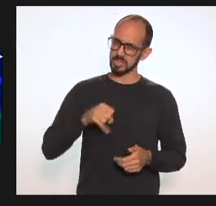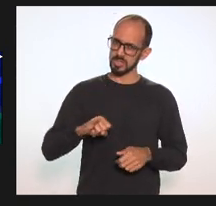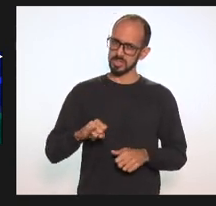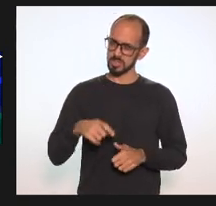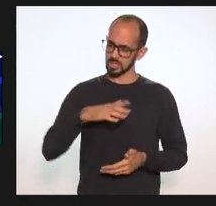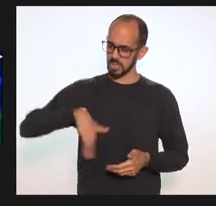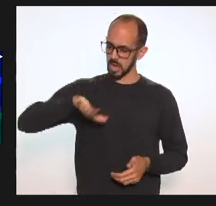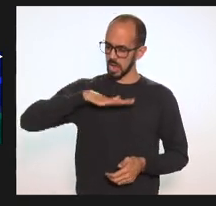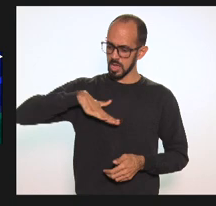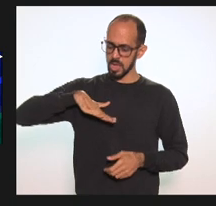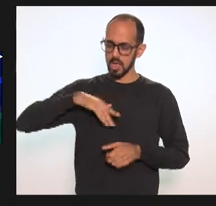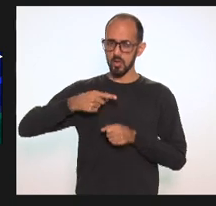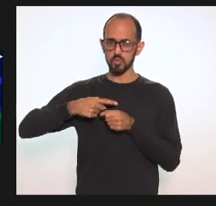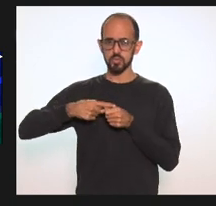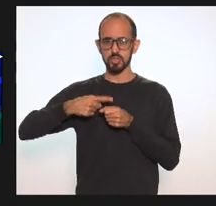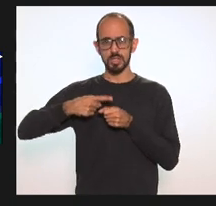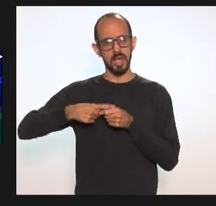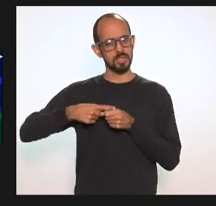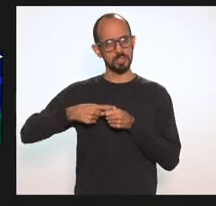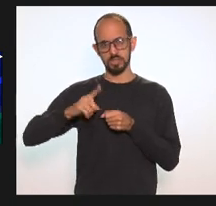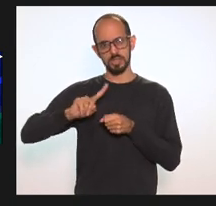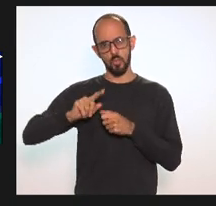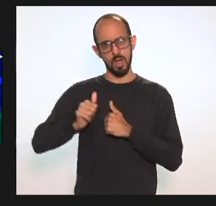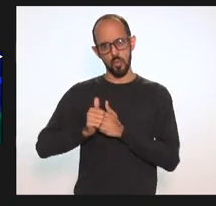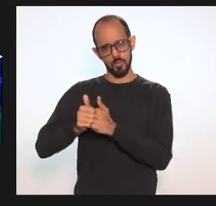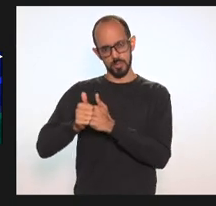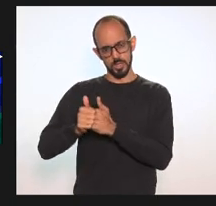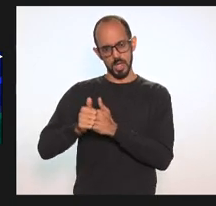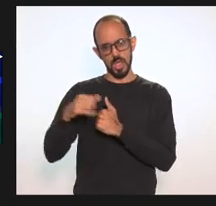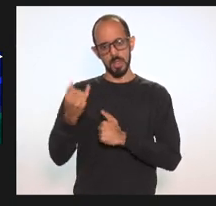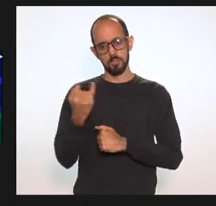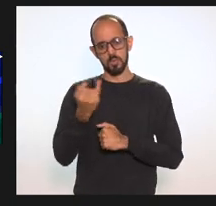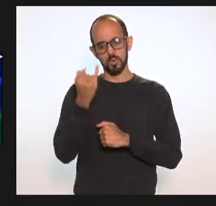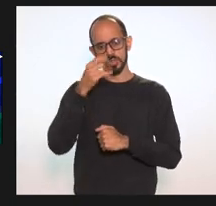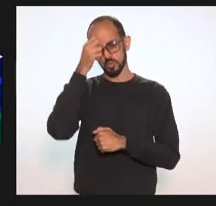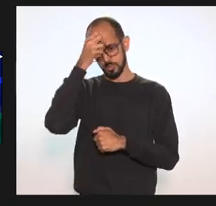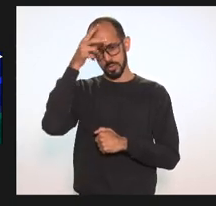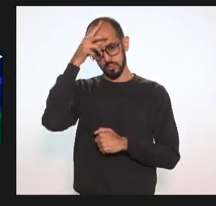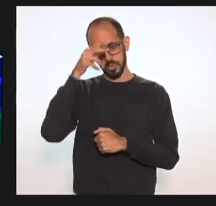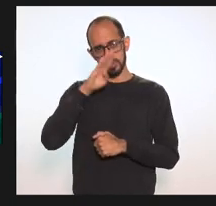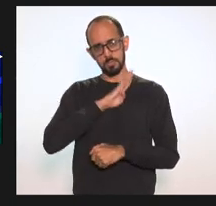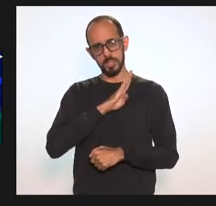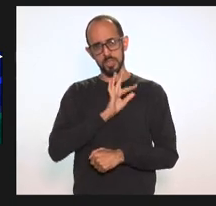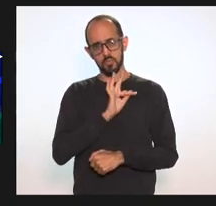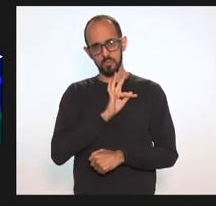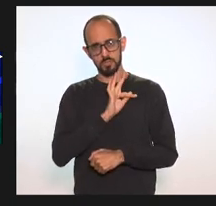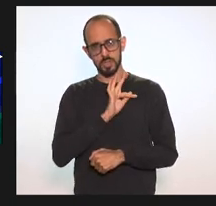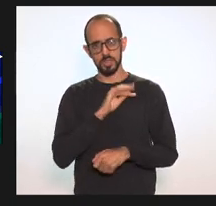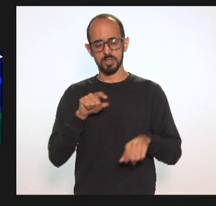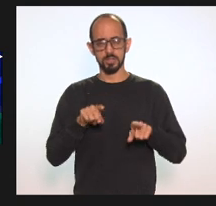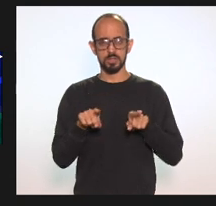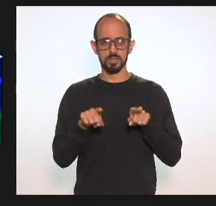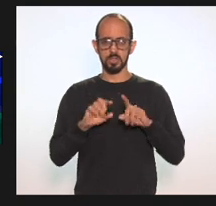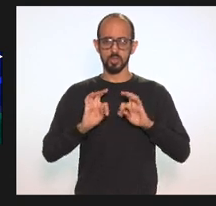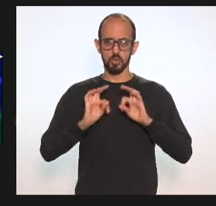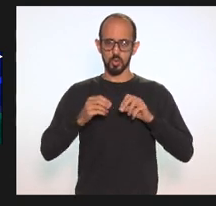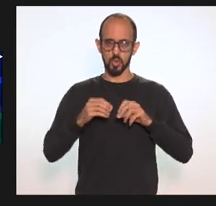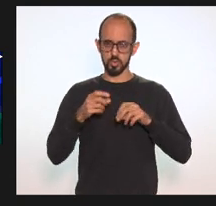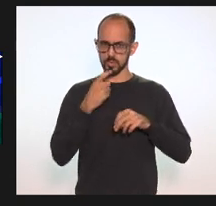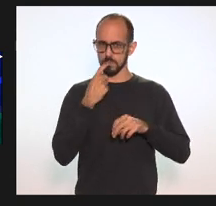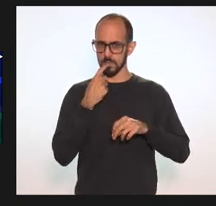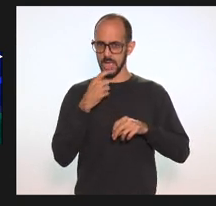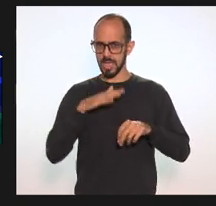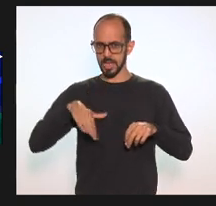acompanhar Então acho que é muito importante os prefeitos da baixada é o principal o forno dia todas as